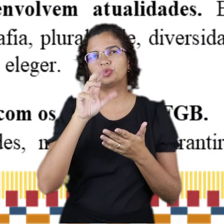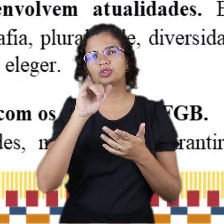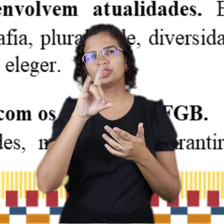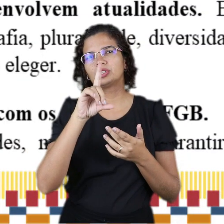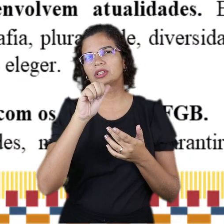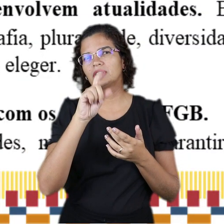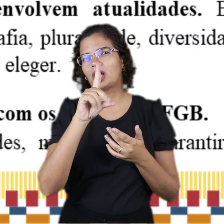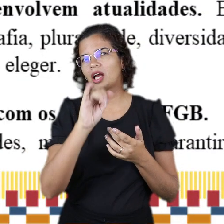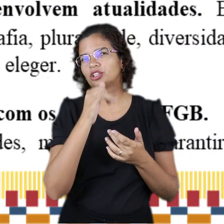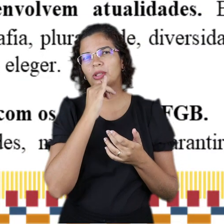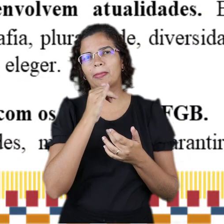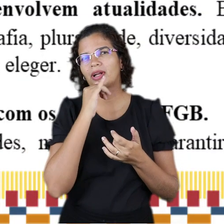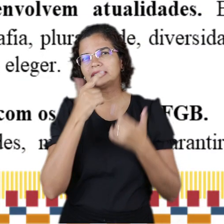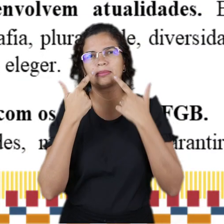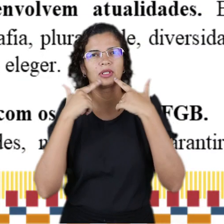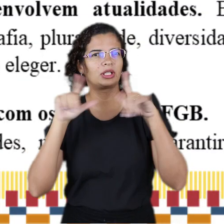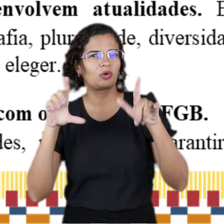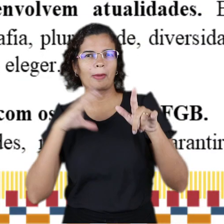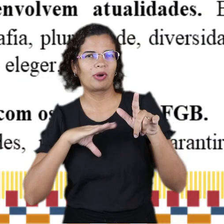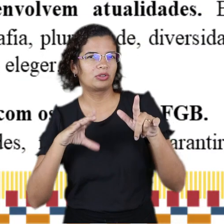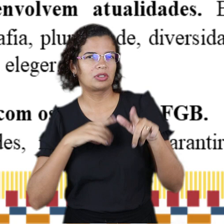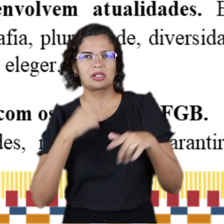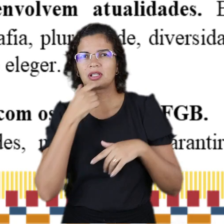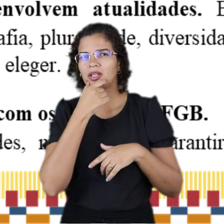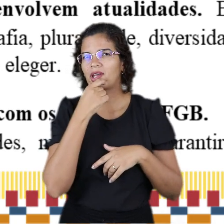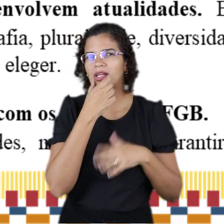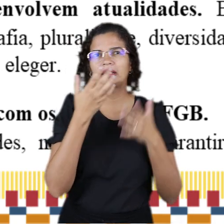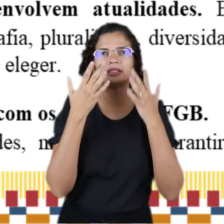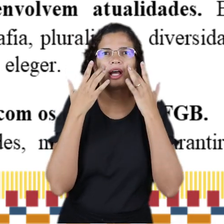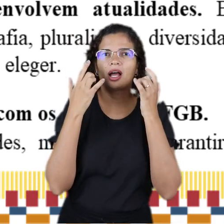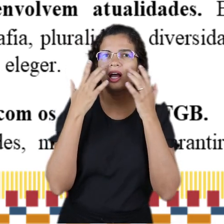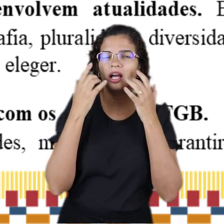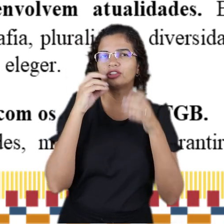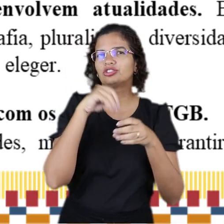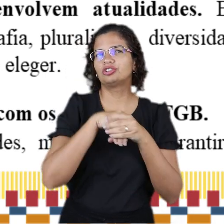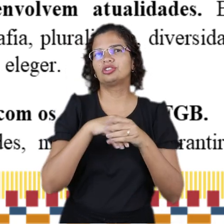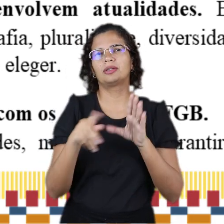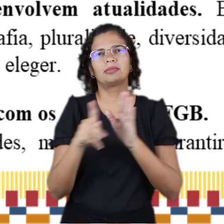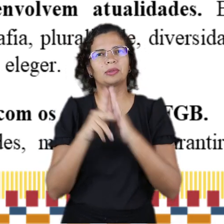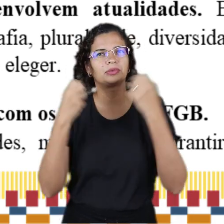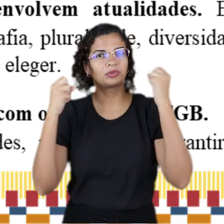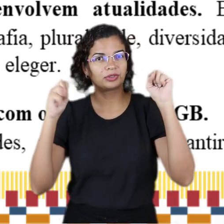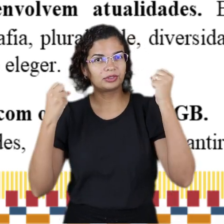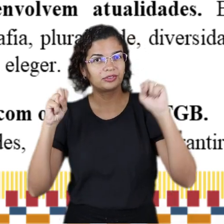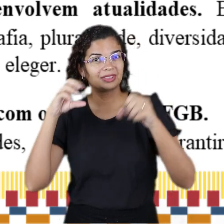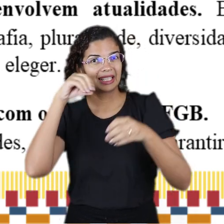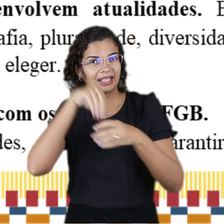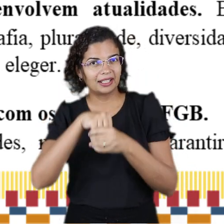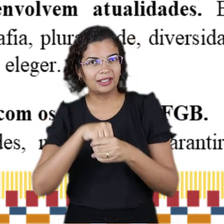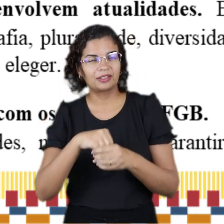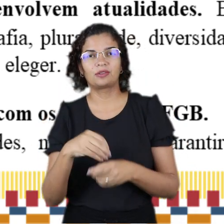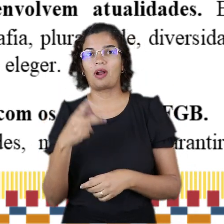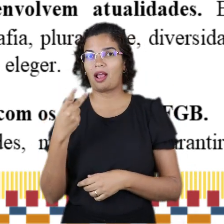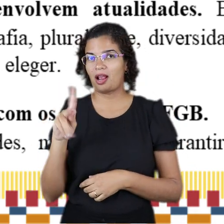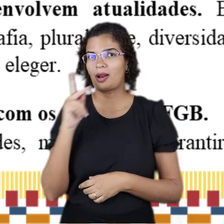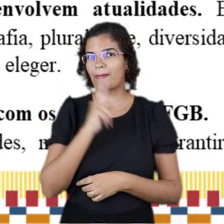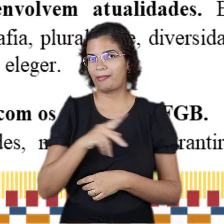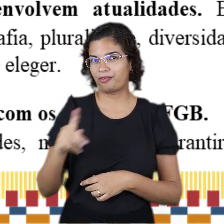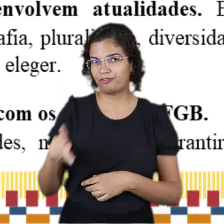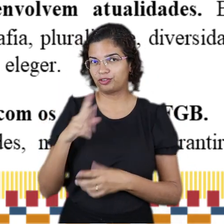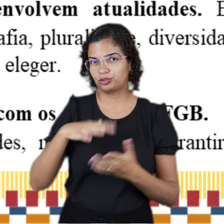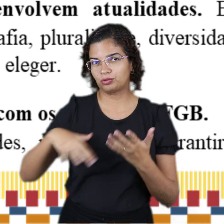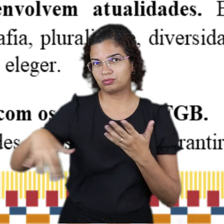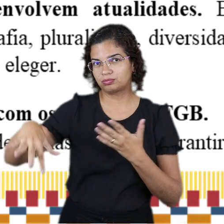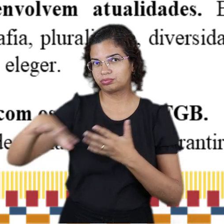e aí o enfoque, o que que ele é? O que que é esse enfoque? Ele é um componente norteador, né, então eu tenho um itinerário formativo